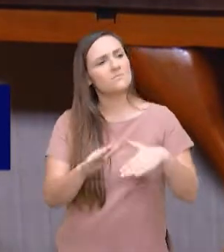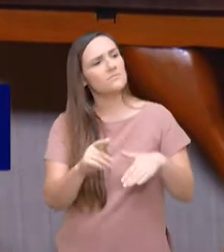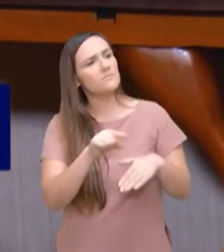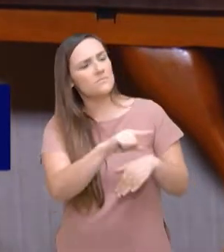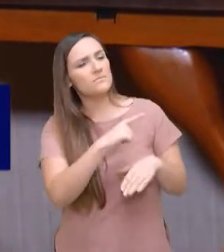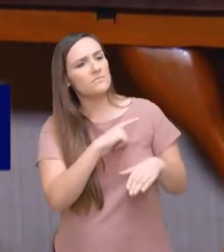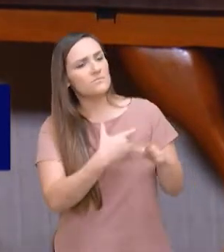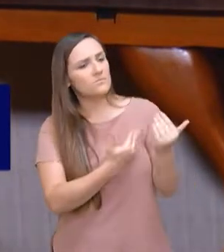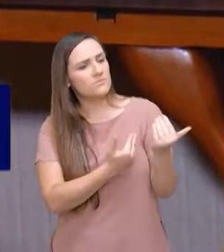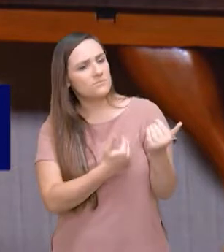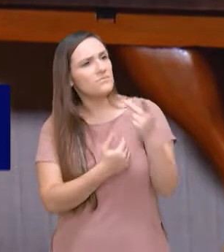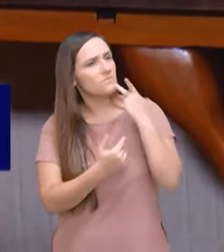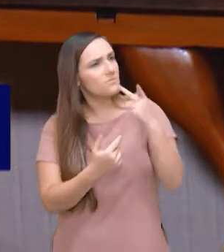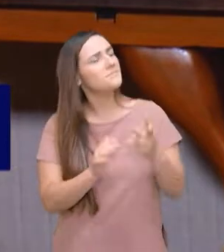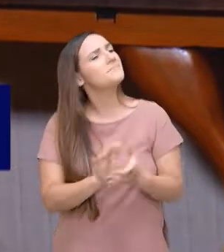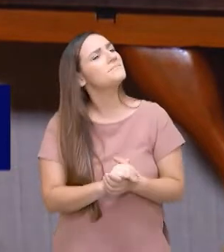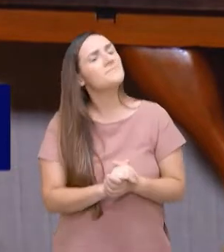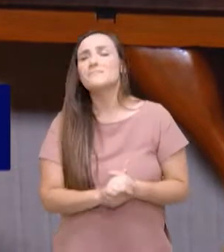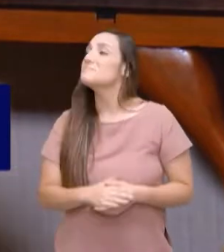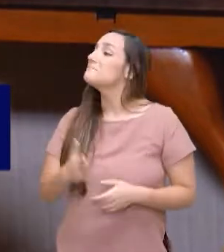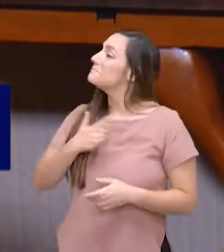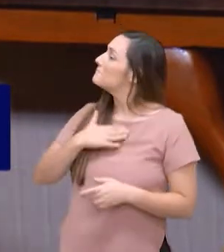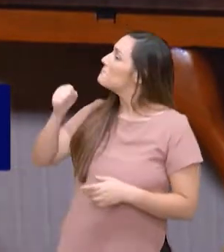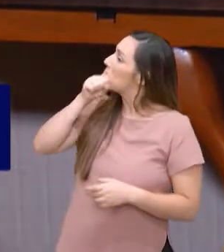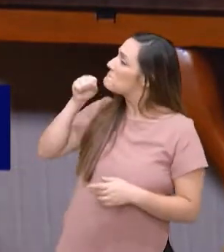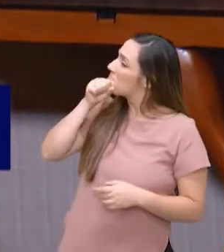jovem: a minha avó fala.